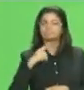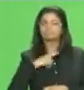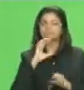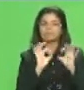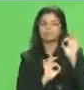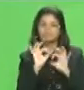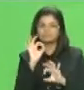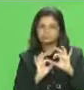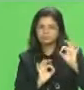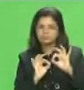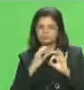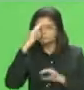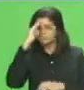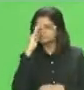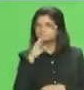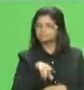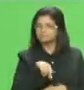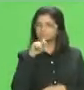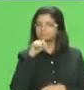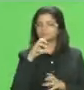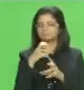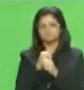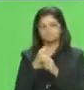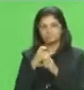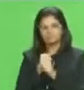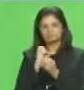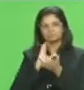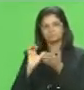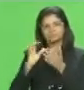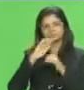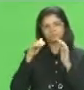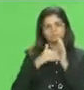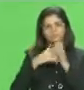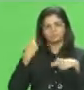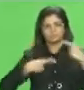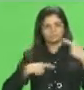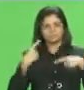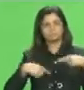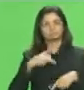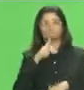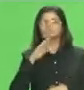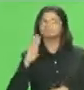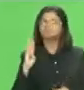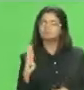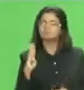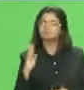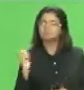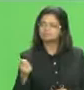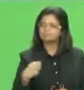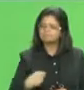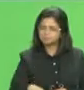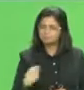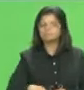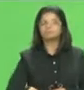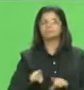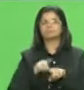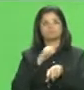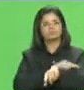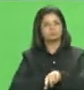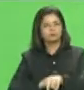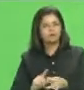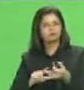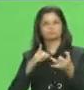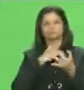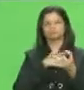Estabeleceremos a prioridade orçamentária sobre todas as políticas públicas essenciais, como a educação, como a